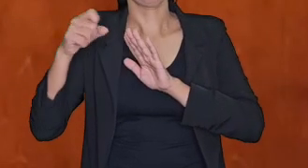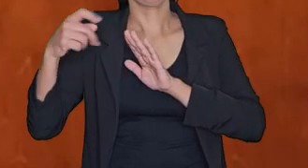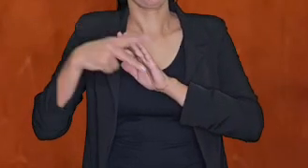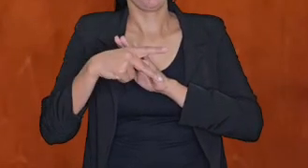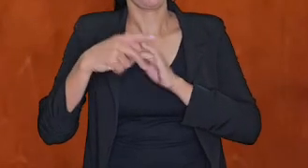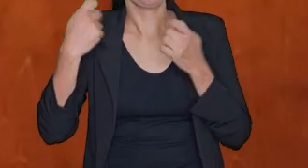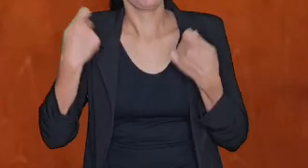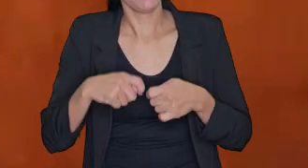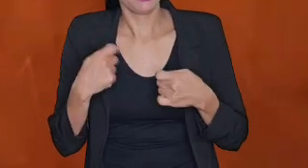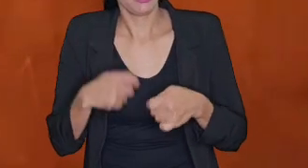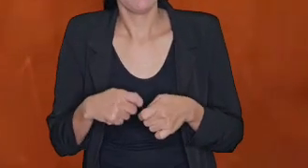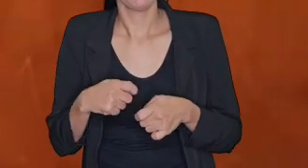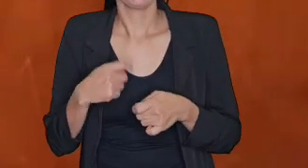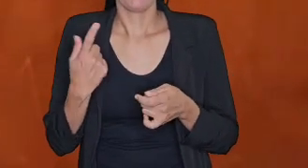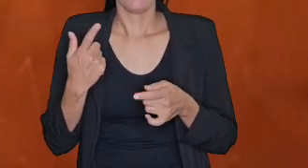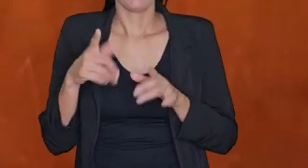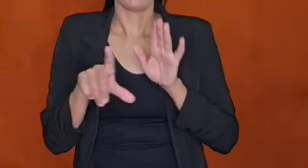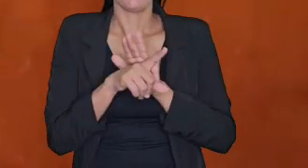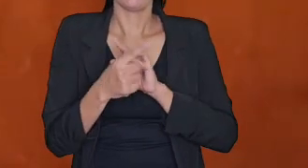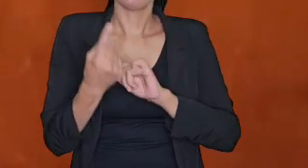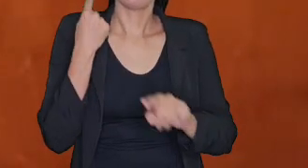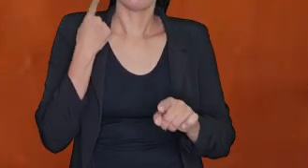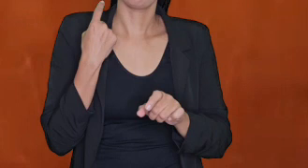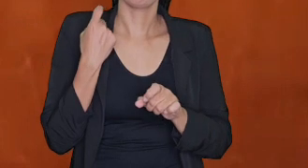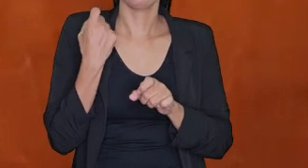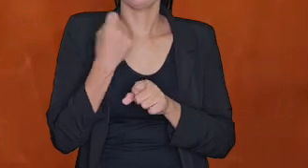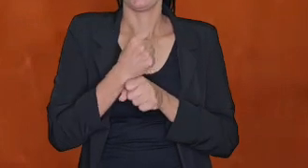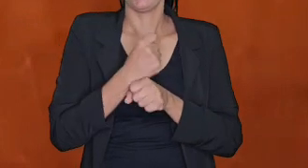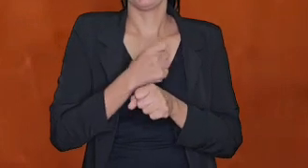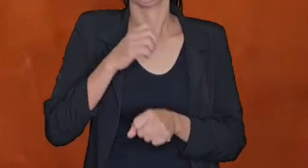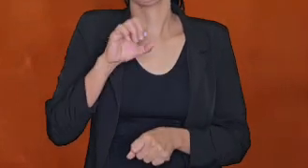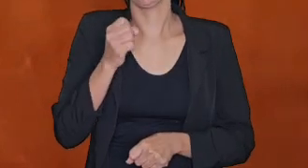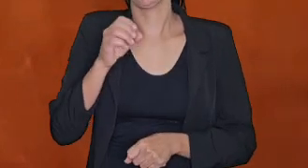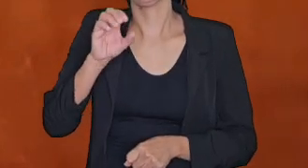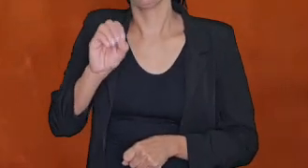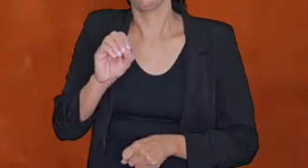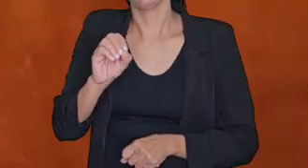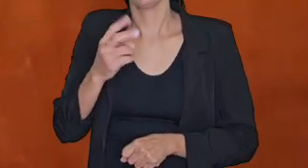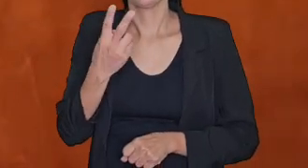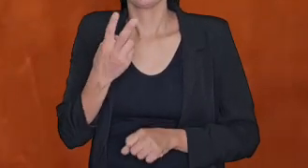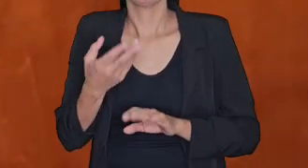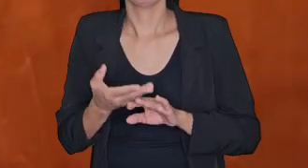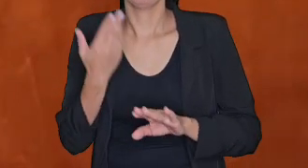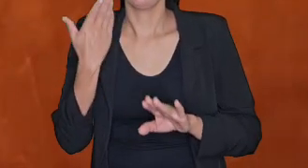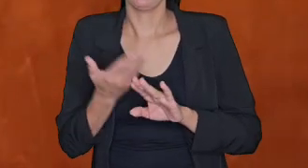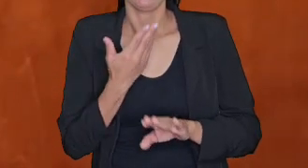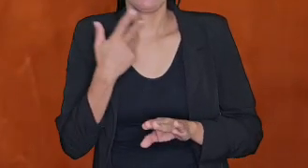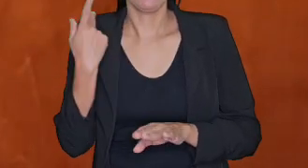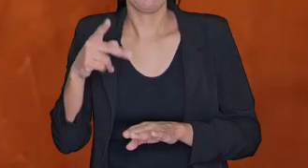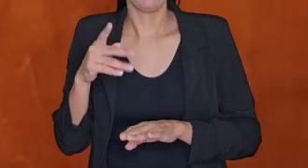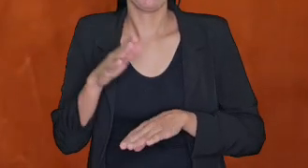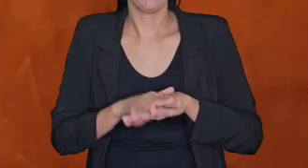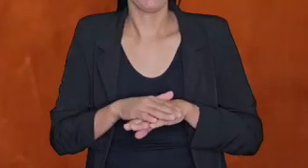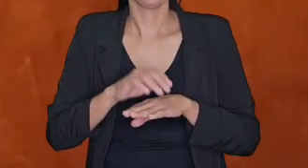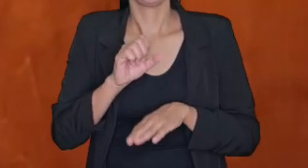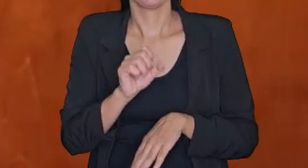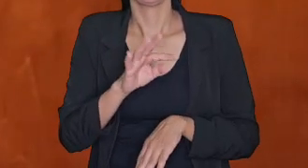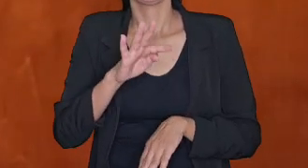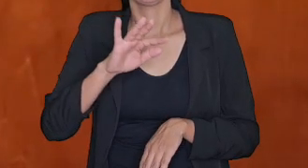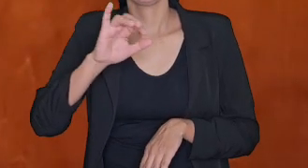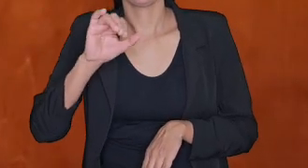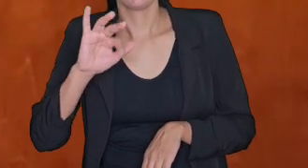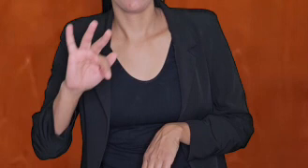certidão negativa previdenciária. Era assim a época, a lei da década de 80. 2 ADINs, 2 leizinhas